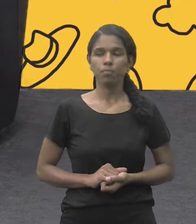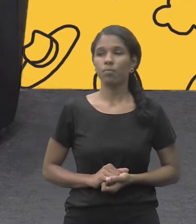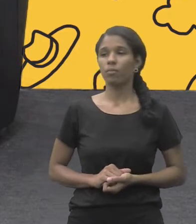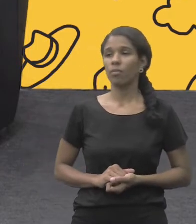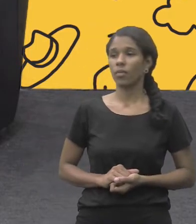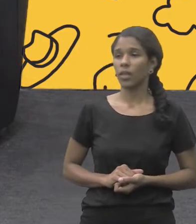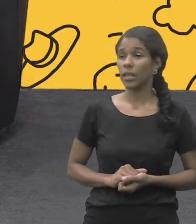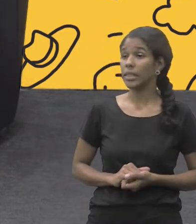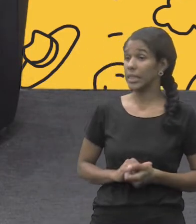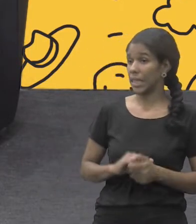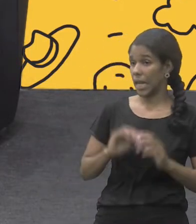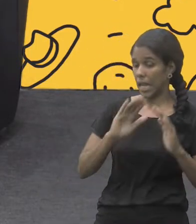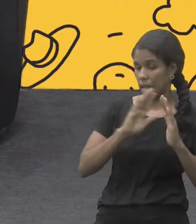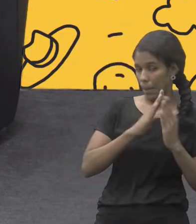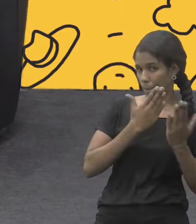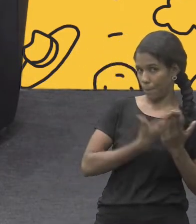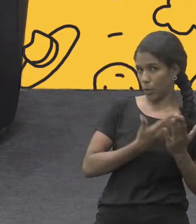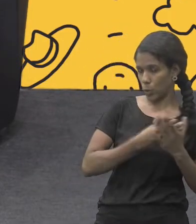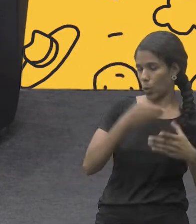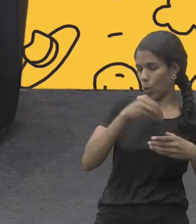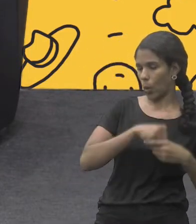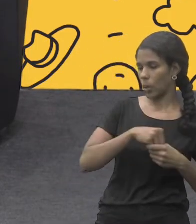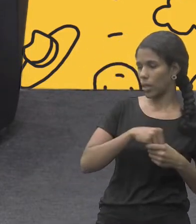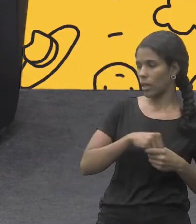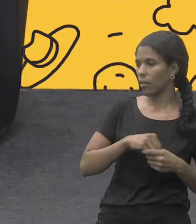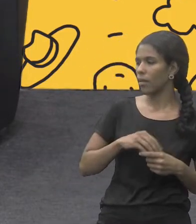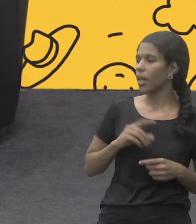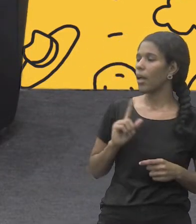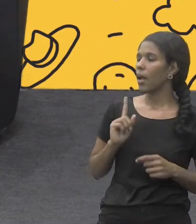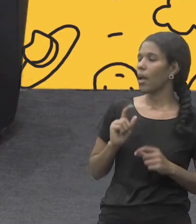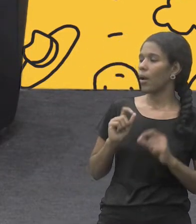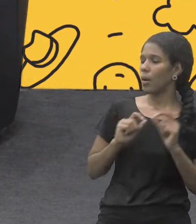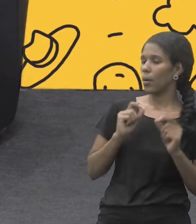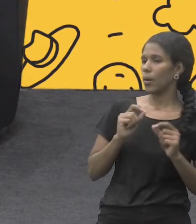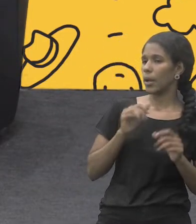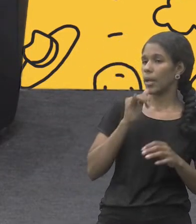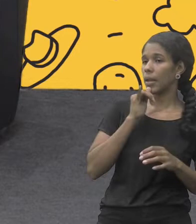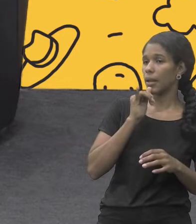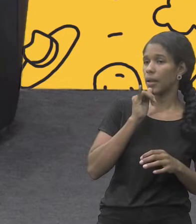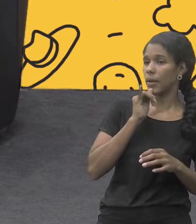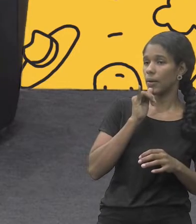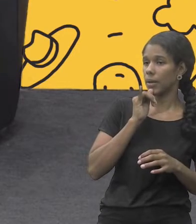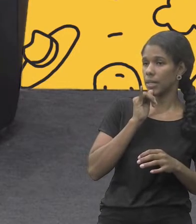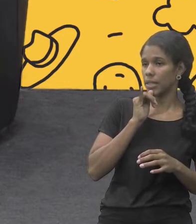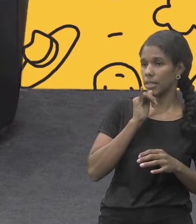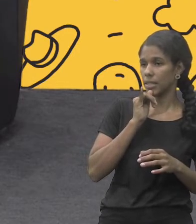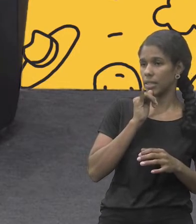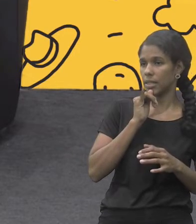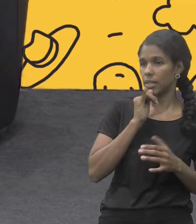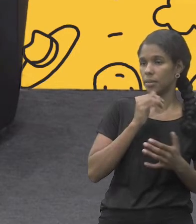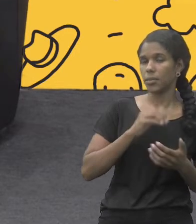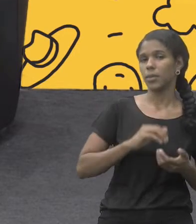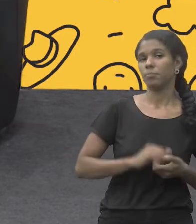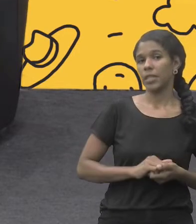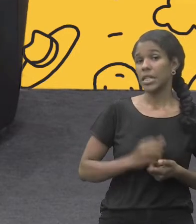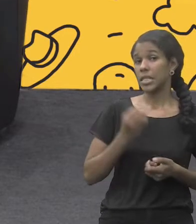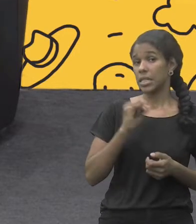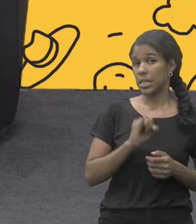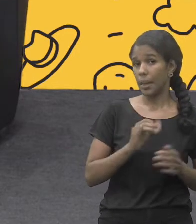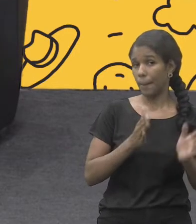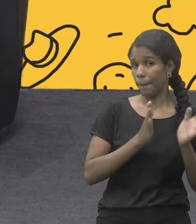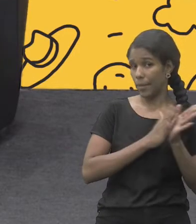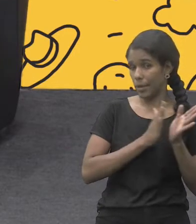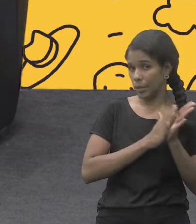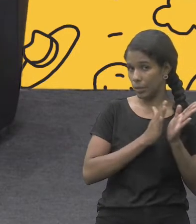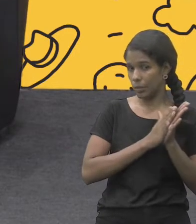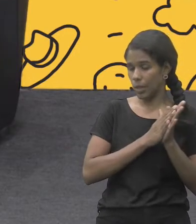Na minha escola, era assim. Batia, tomava um soco, você tinha que fazer pior que a outra pessoa. É? Era. Agora